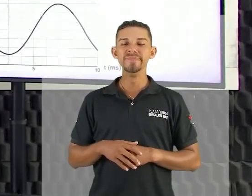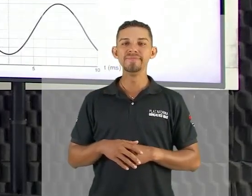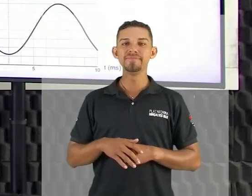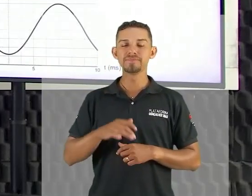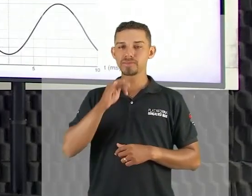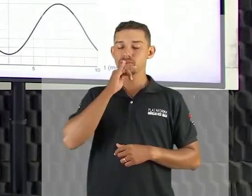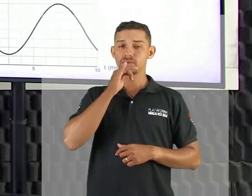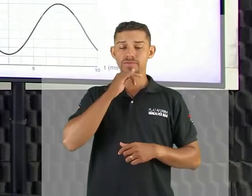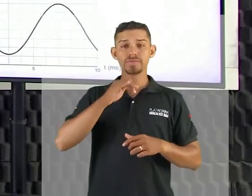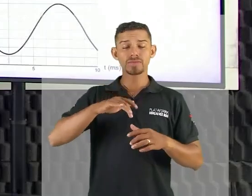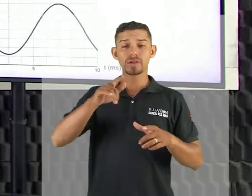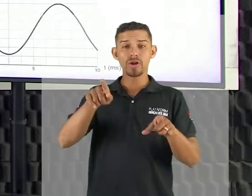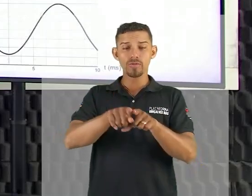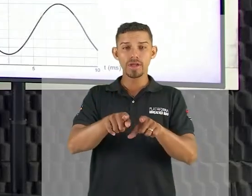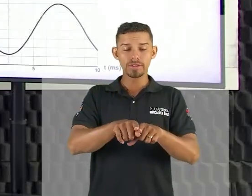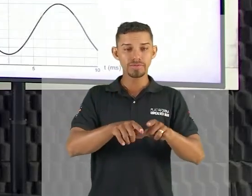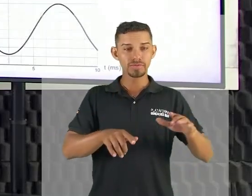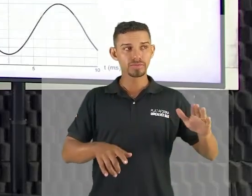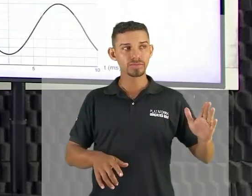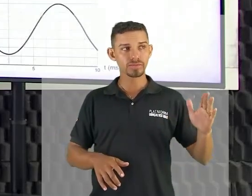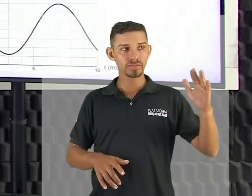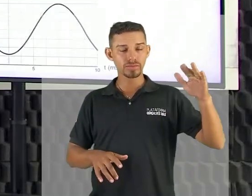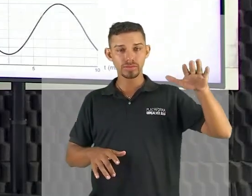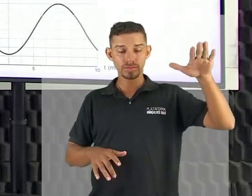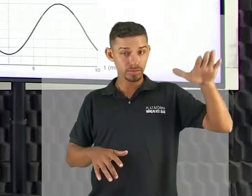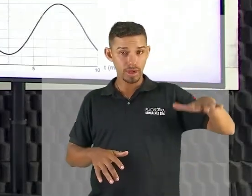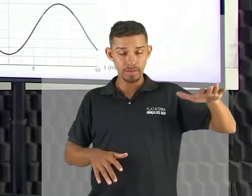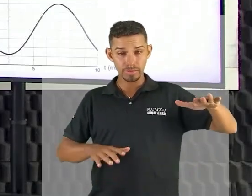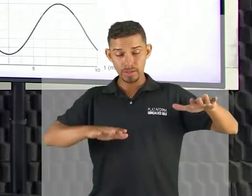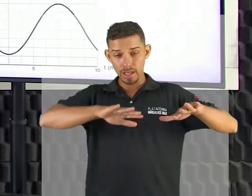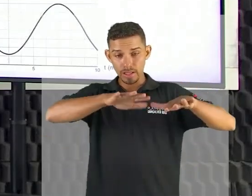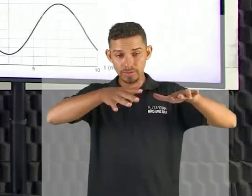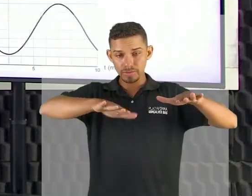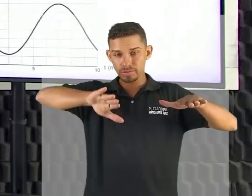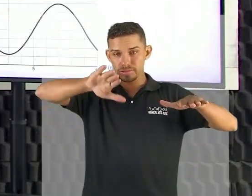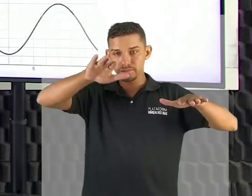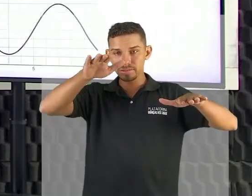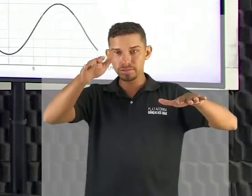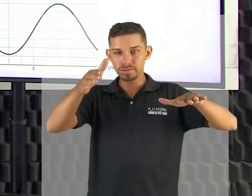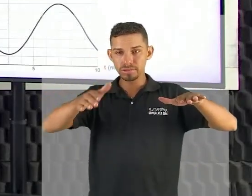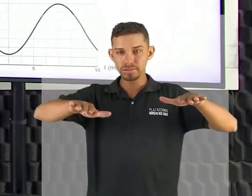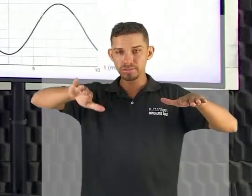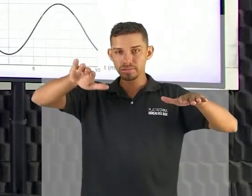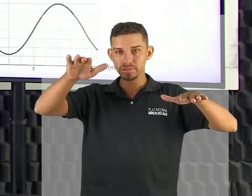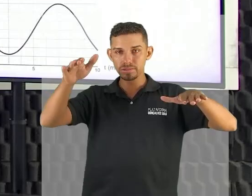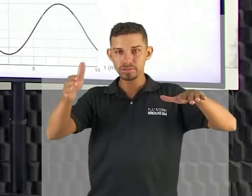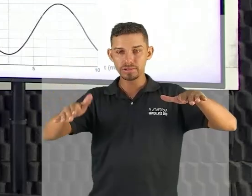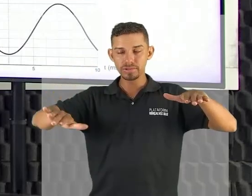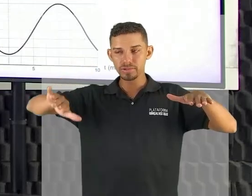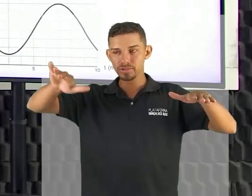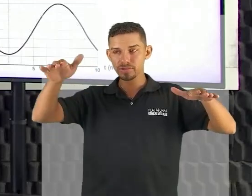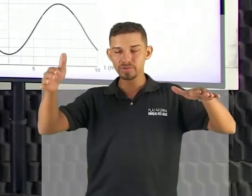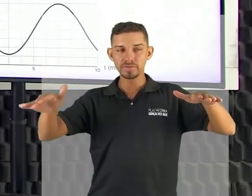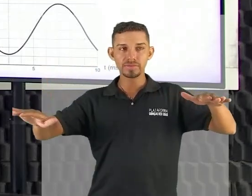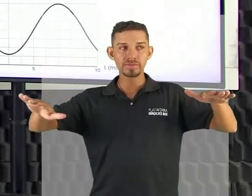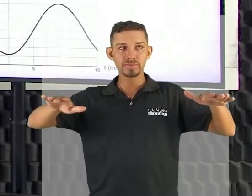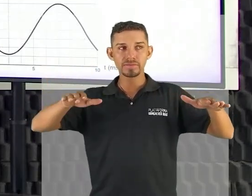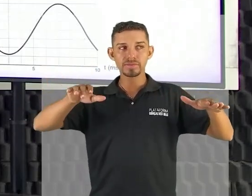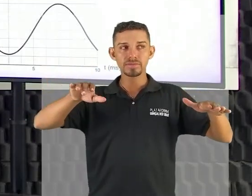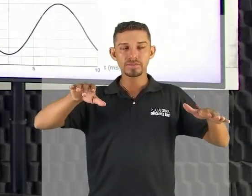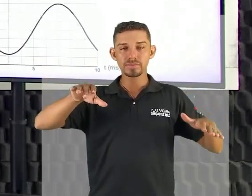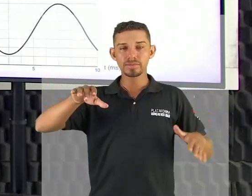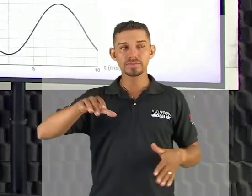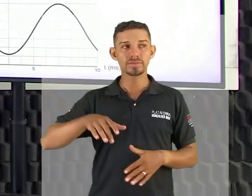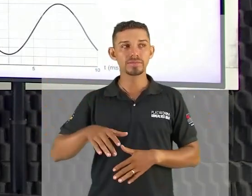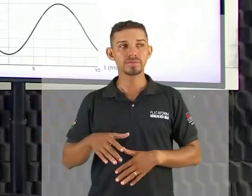certa frequência p p aquilo vai essa essas pancadas vai provocar um modulações que quando atingir